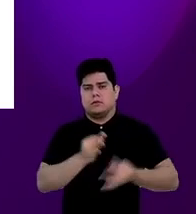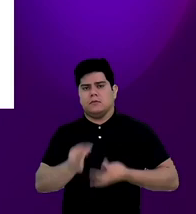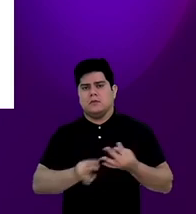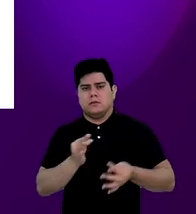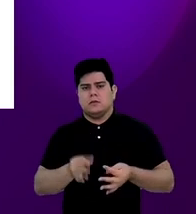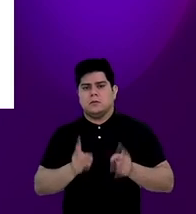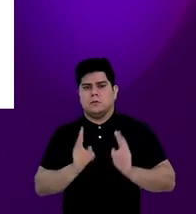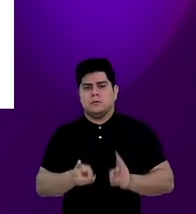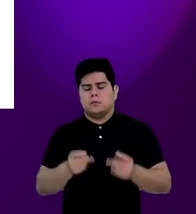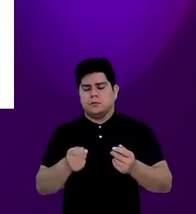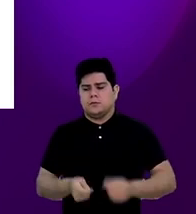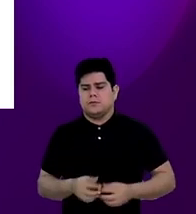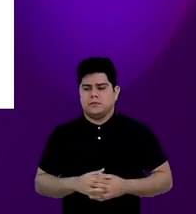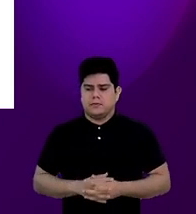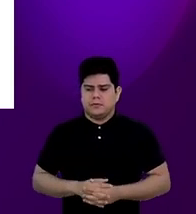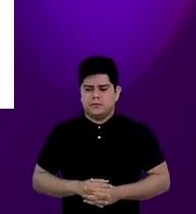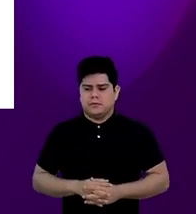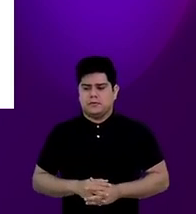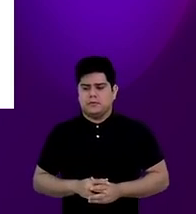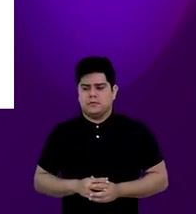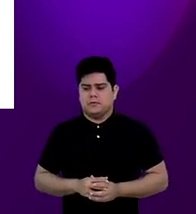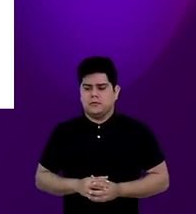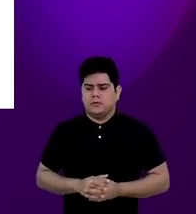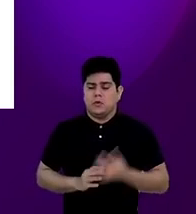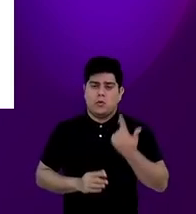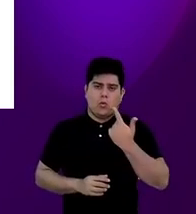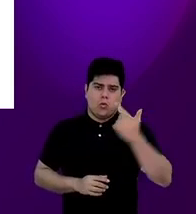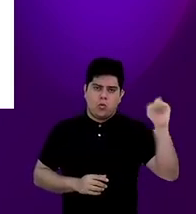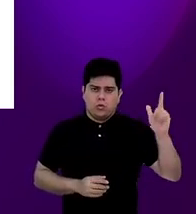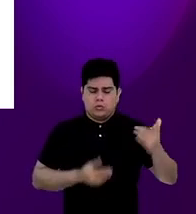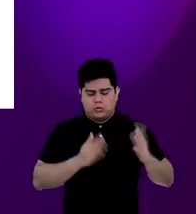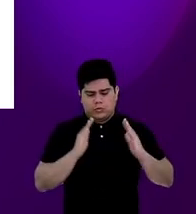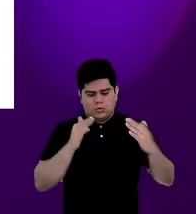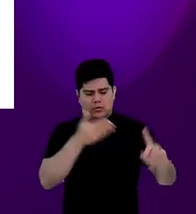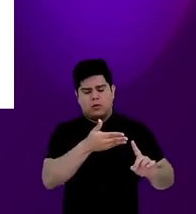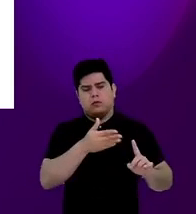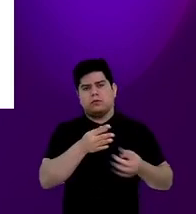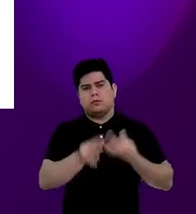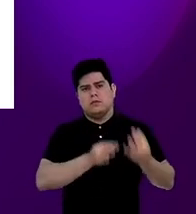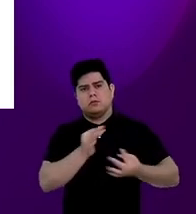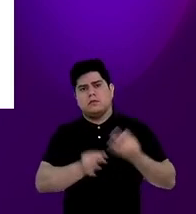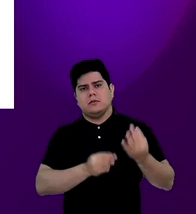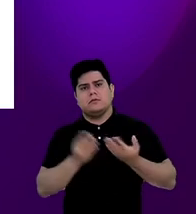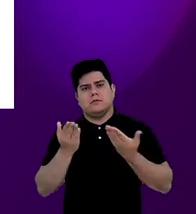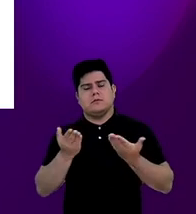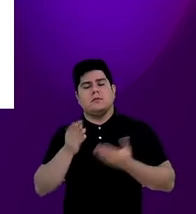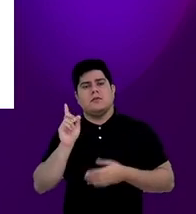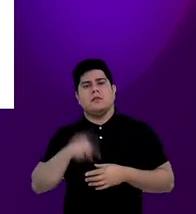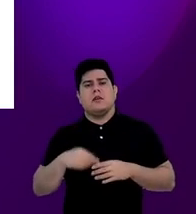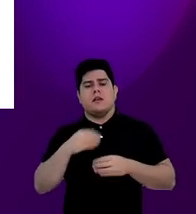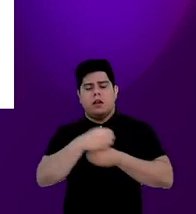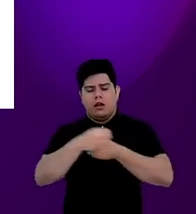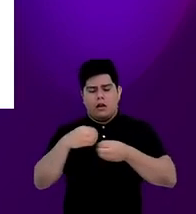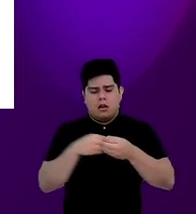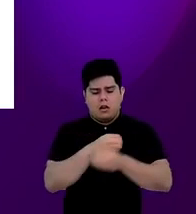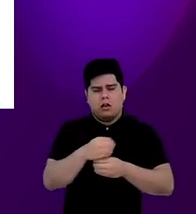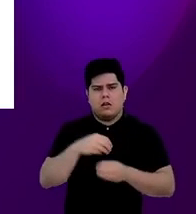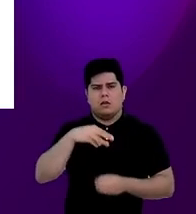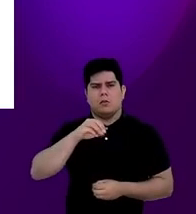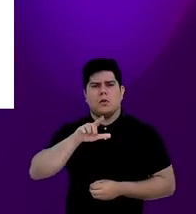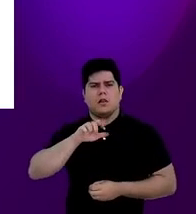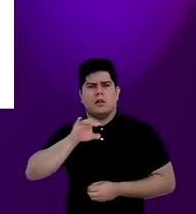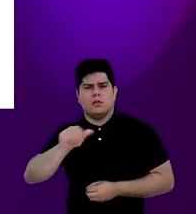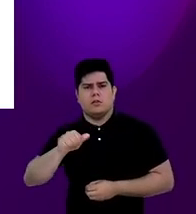consolidação. Falar um pouquinho de um outro alvo terapêutico, que é o GPRC5D, que é uma molécula transmembrana que tem a estrutura